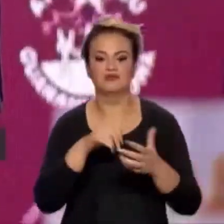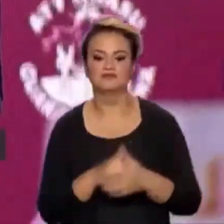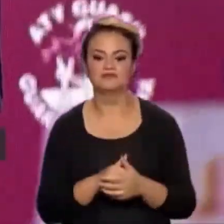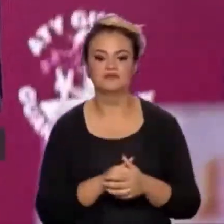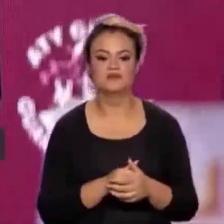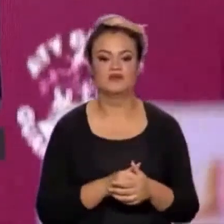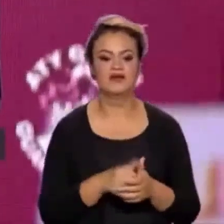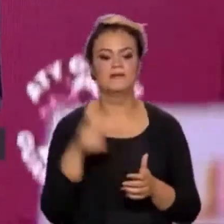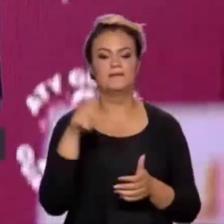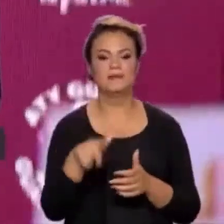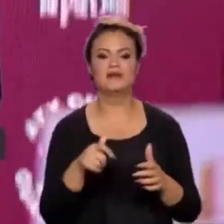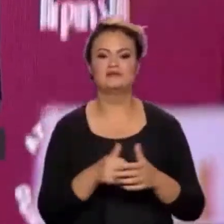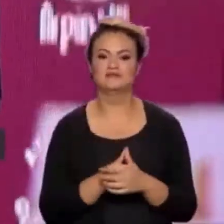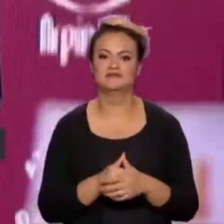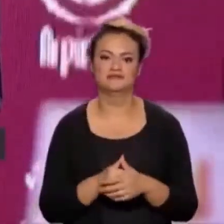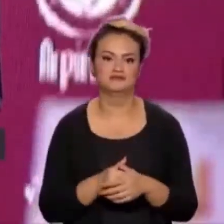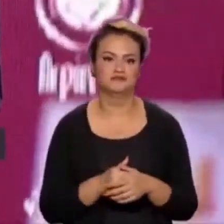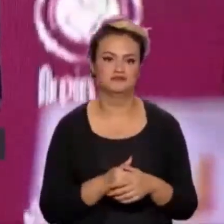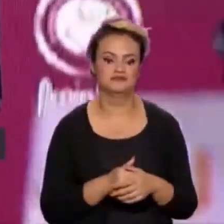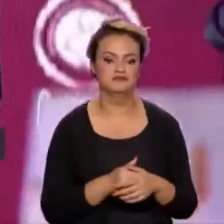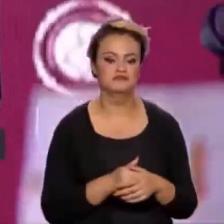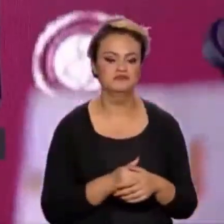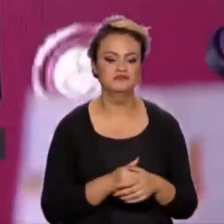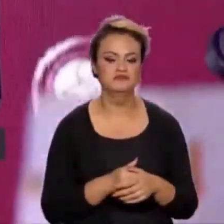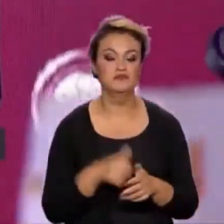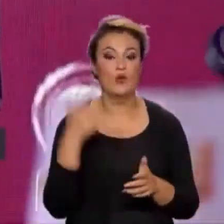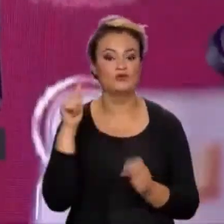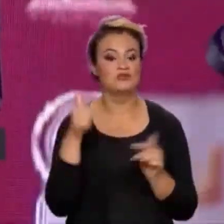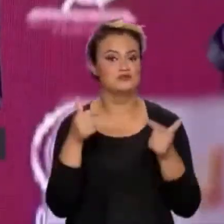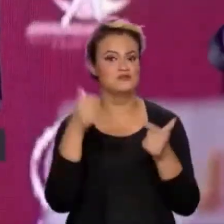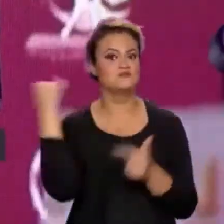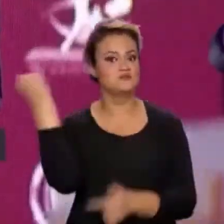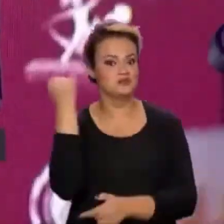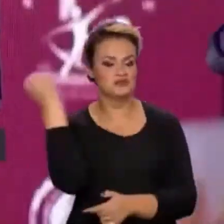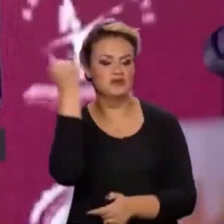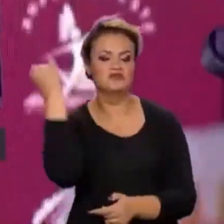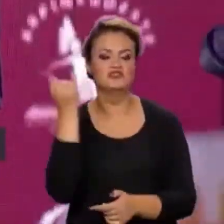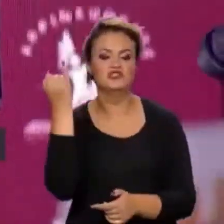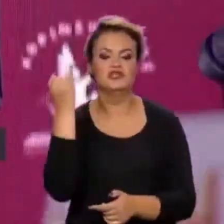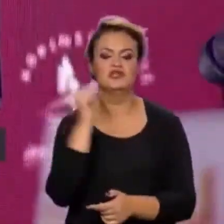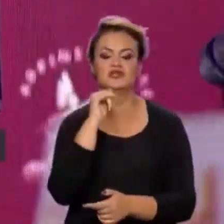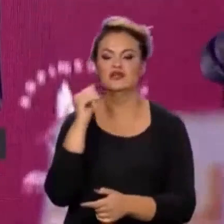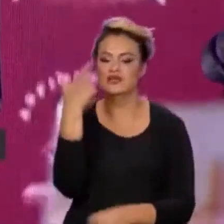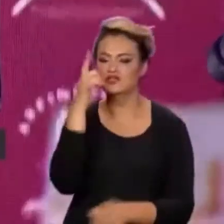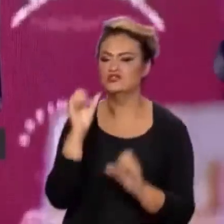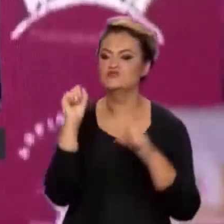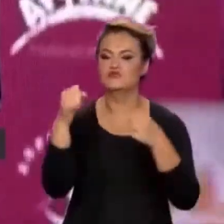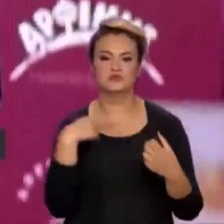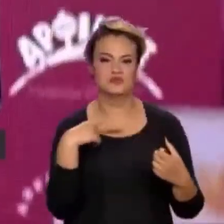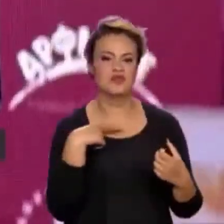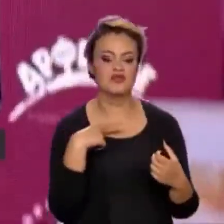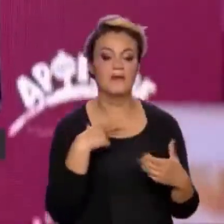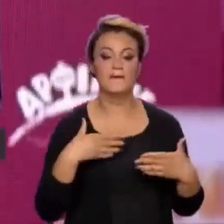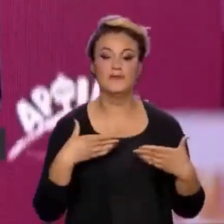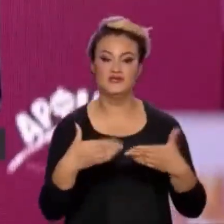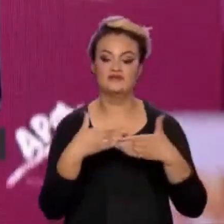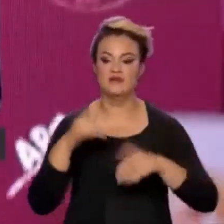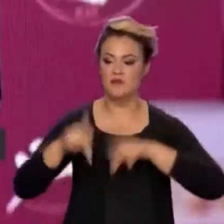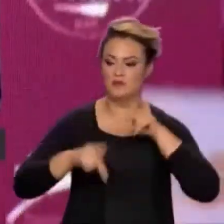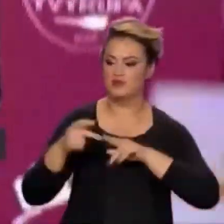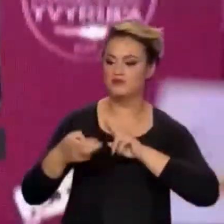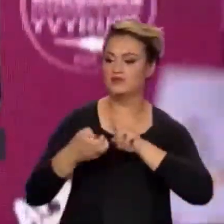Também quero compartilhar com vocês uma outra ação importante a que temos nos dedicado. O Ministério dos